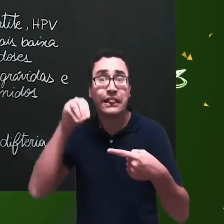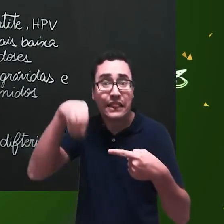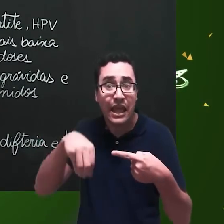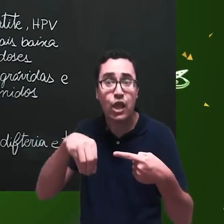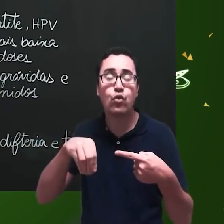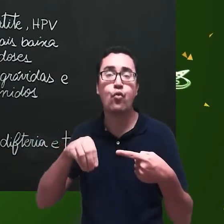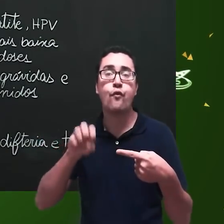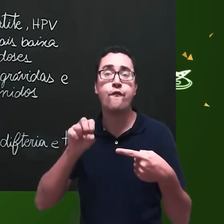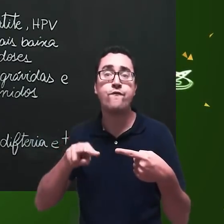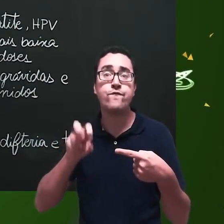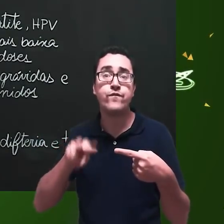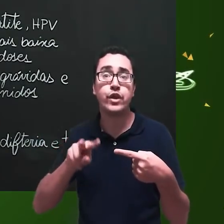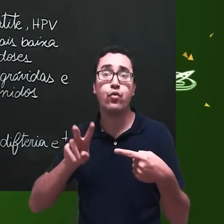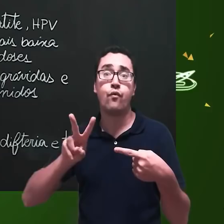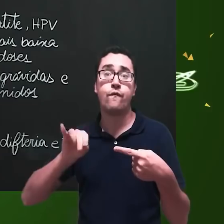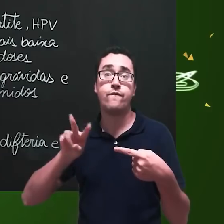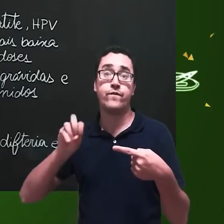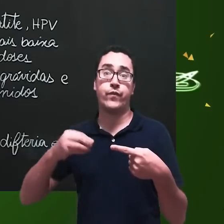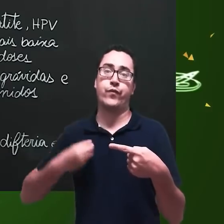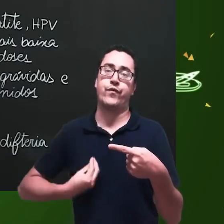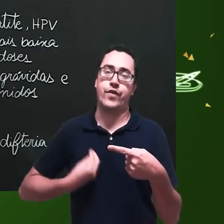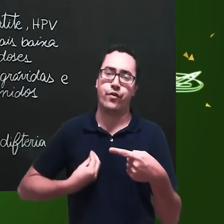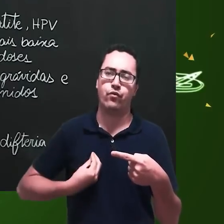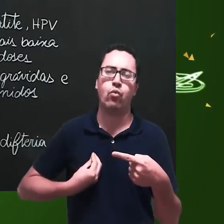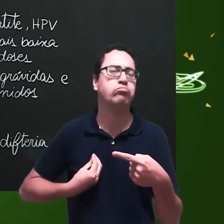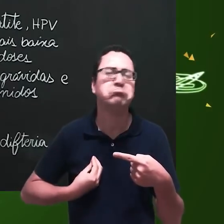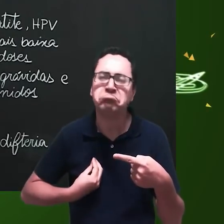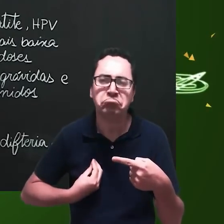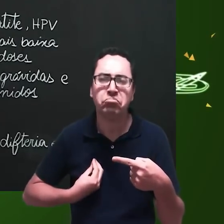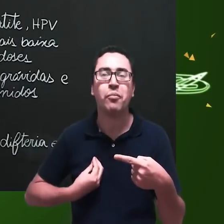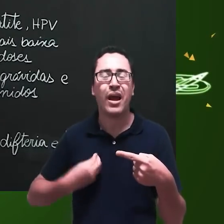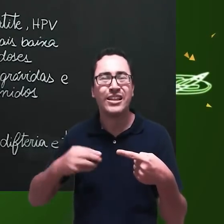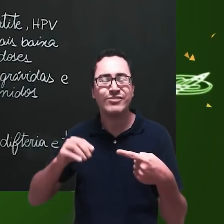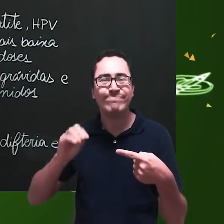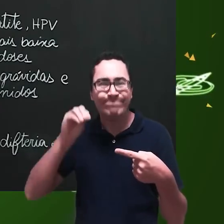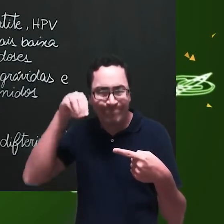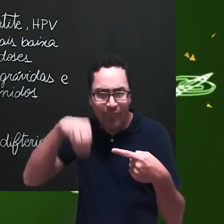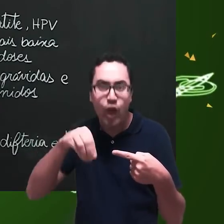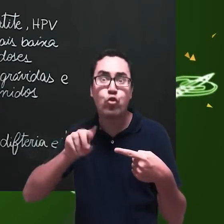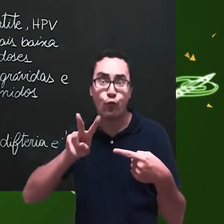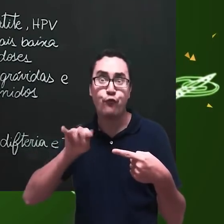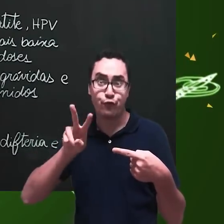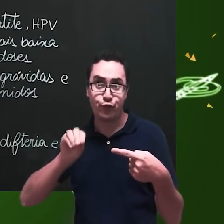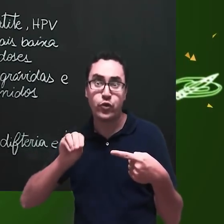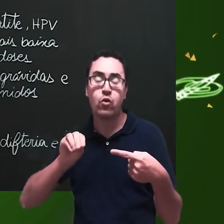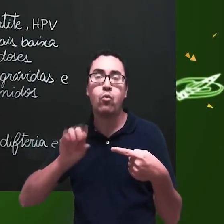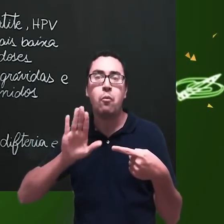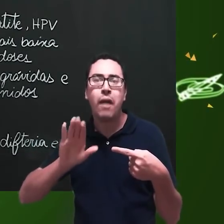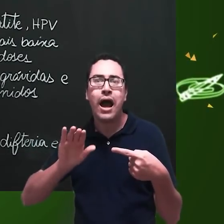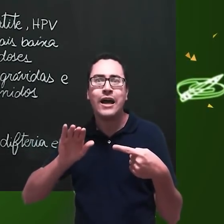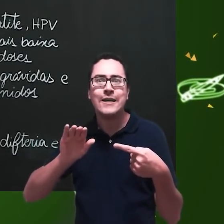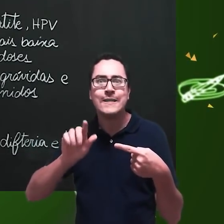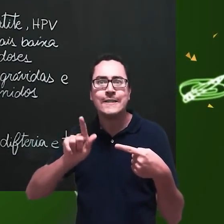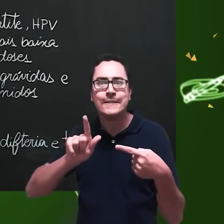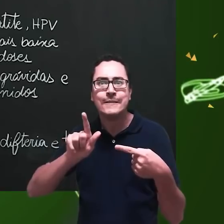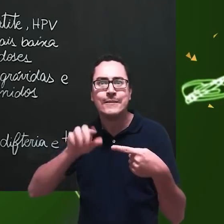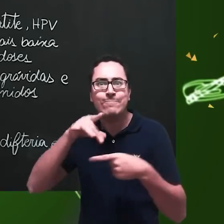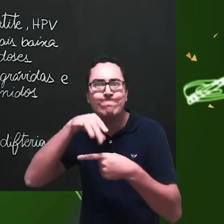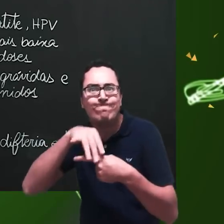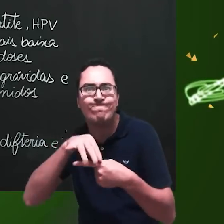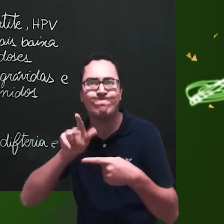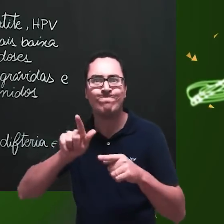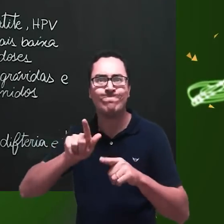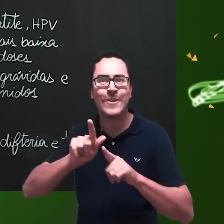vivo, porém é um vírus que foi retirada a toxicidade dele. Então a gente fala que ele está atenuado. Ele está vivo, mas a